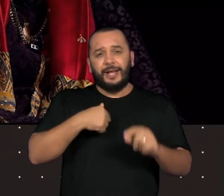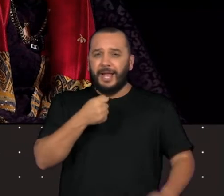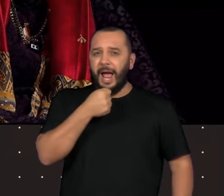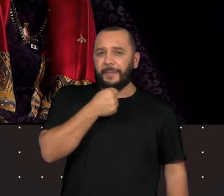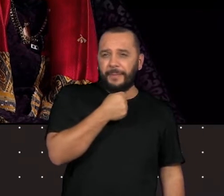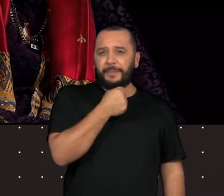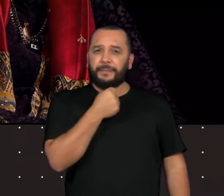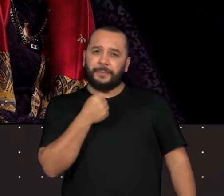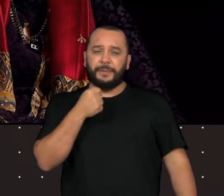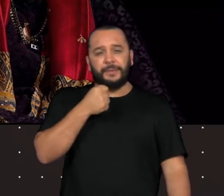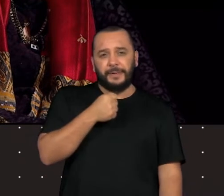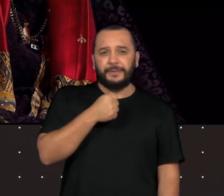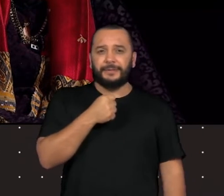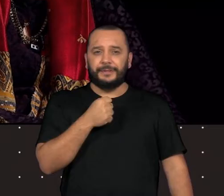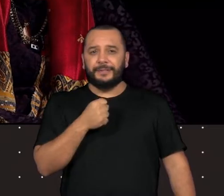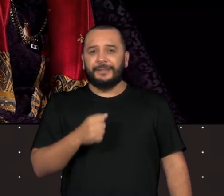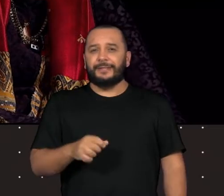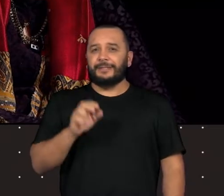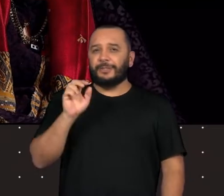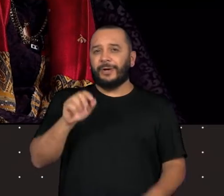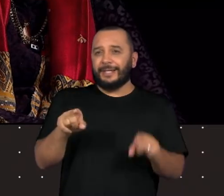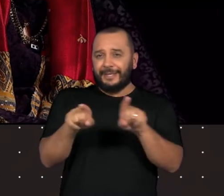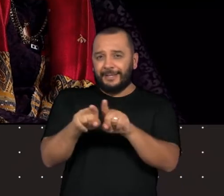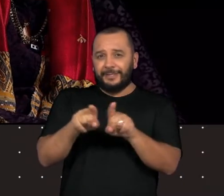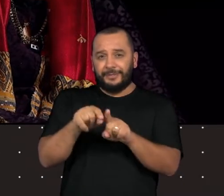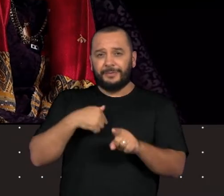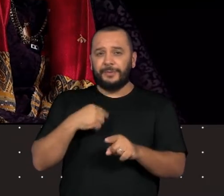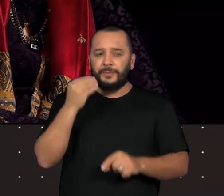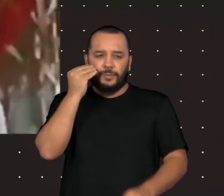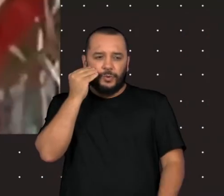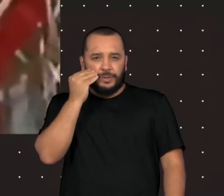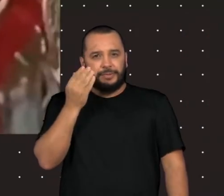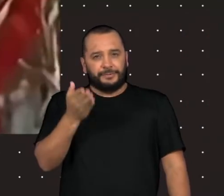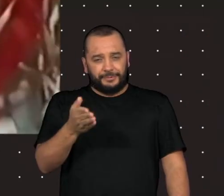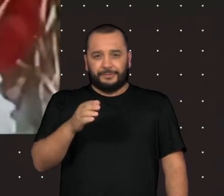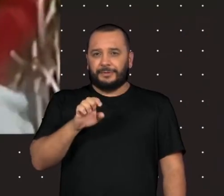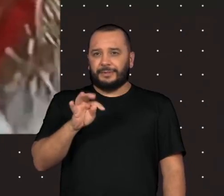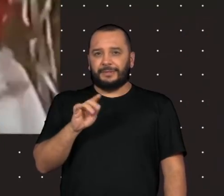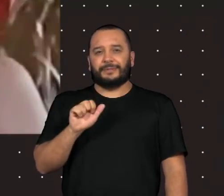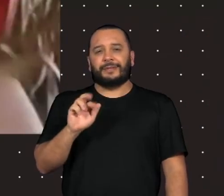Então, eu quero mandar um beijo para a Esther. Obrigado, Esther.